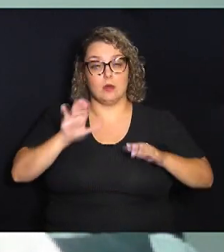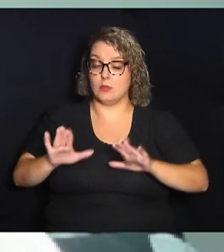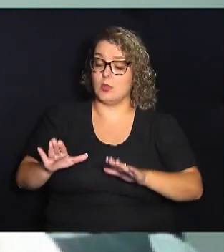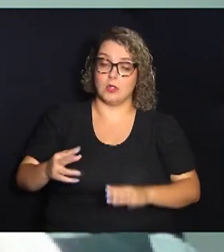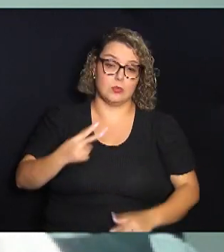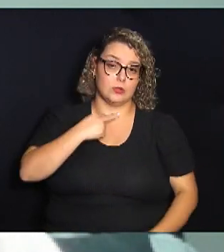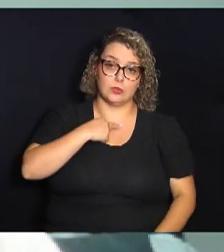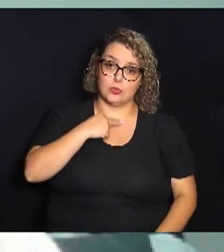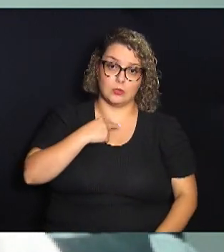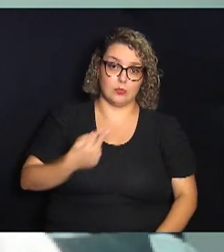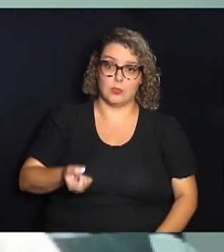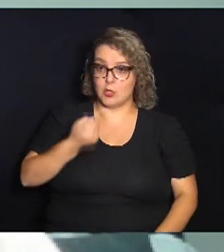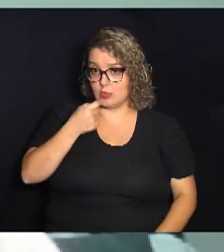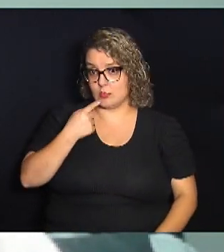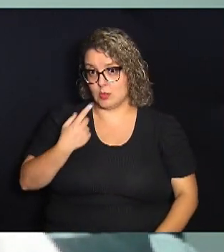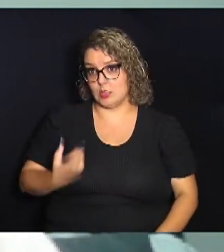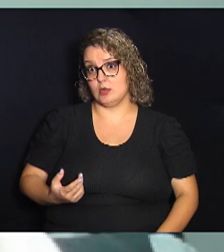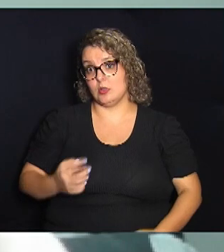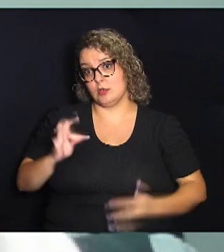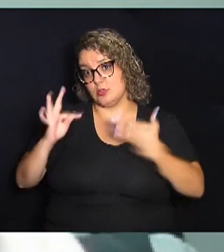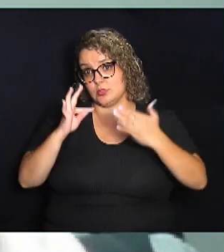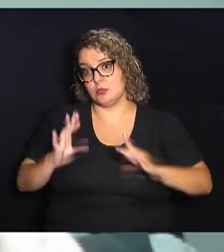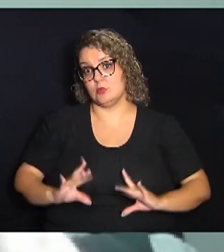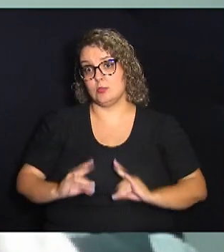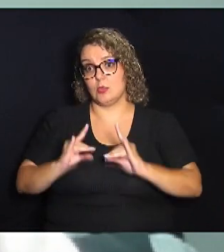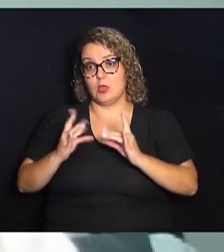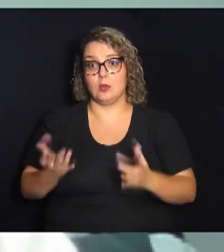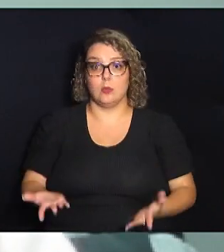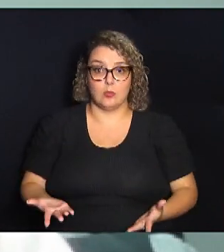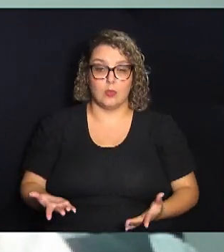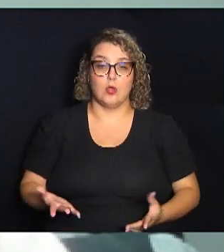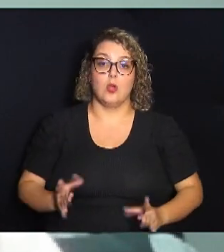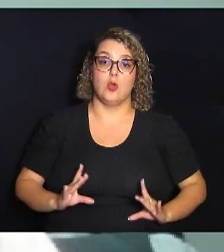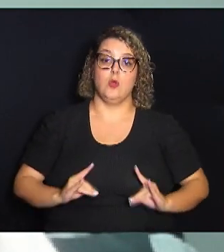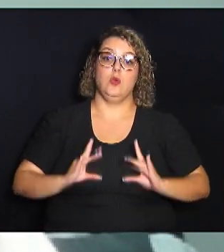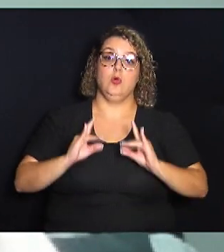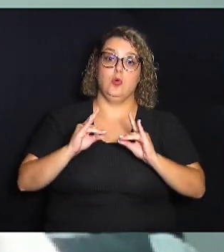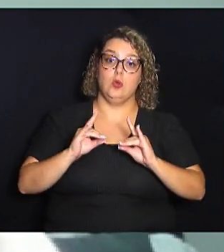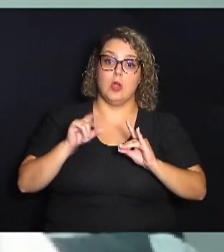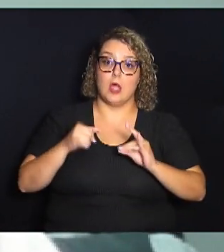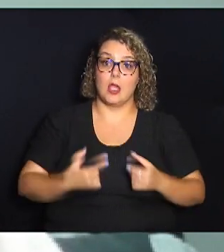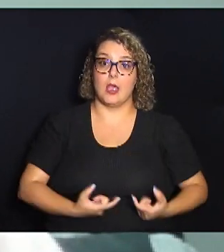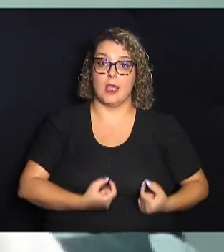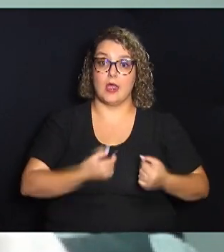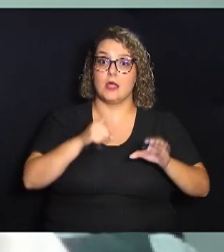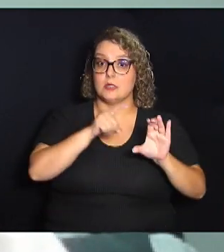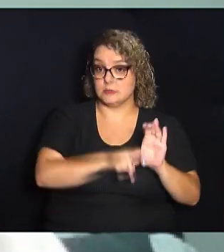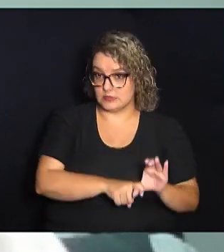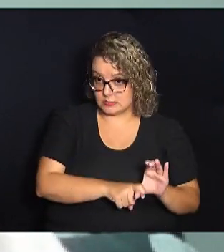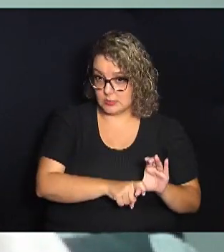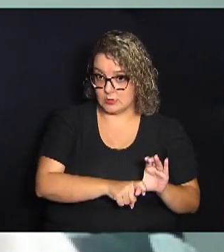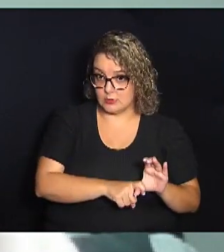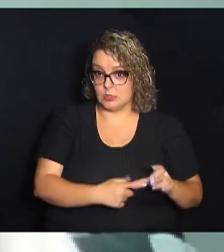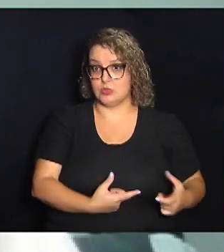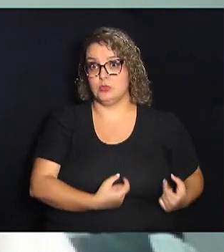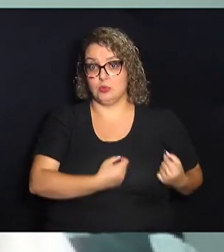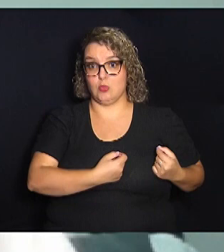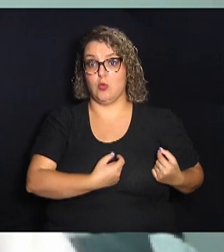ser usuária de terapias hormonais, já que o hormônio é câncer dependente na maioria das vezes, tumores de mama.